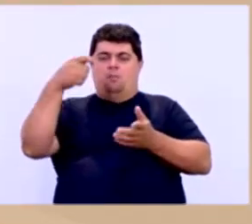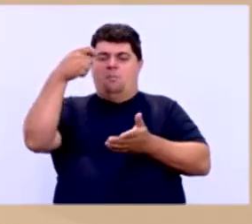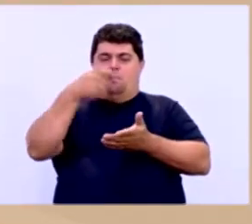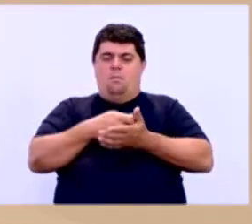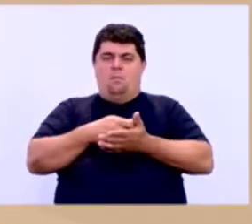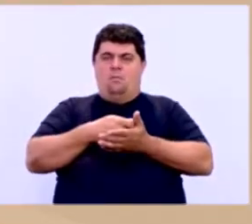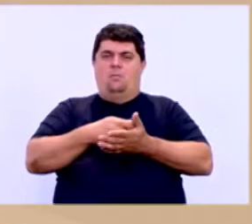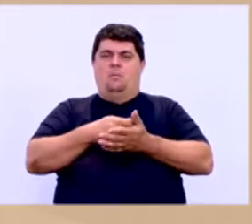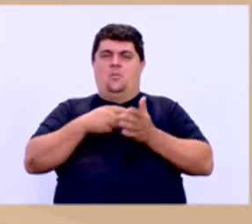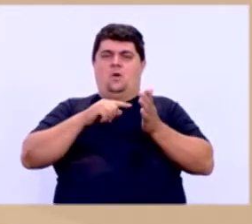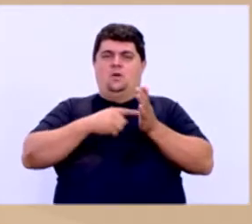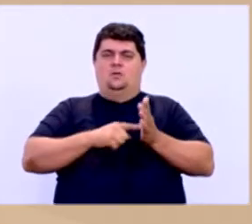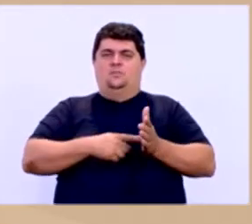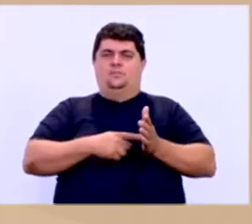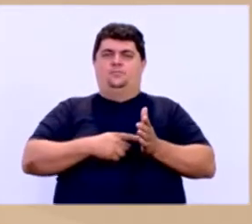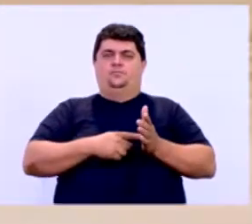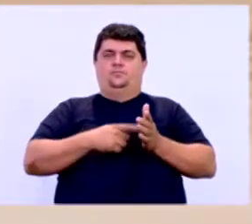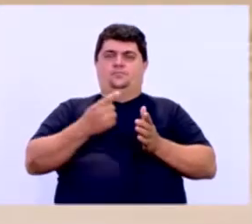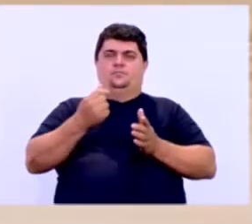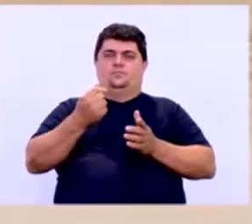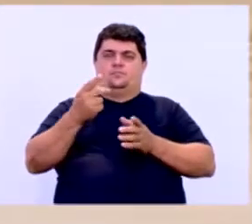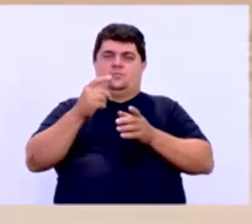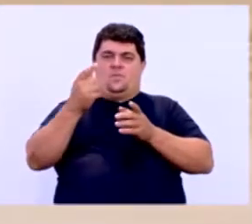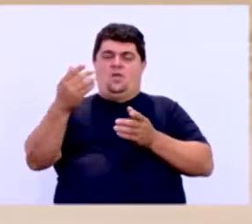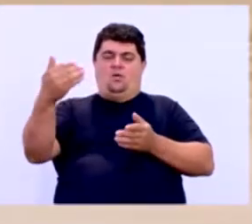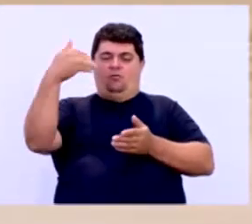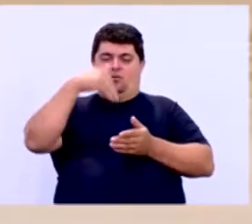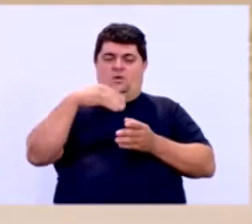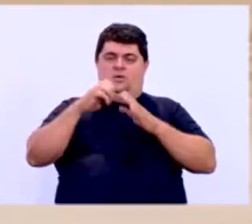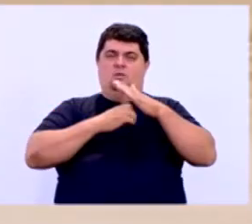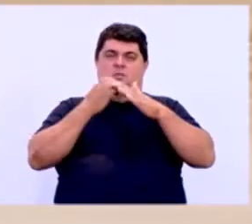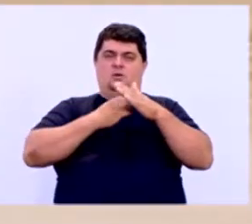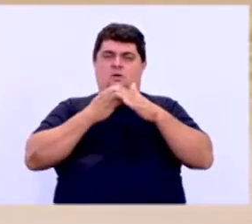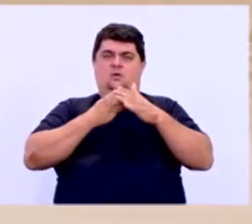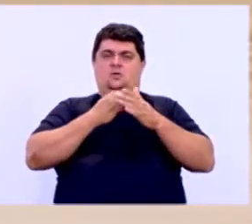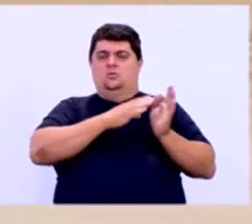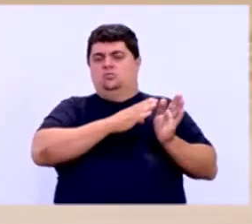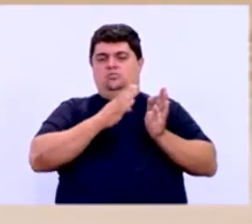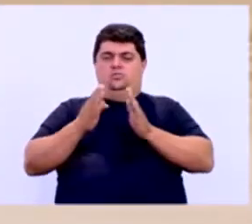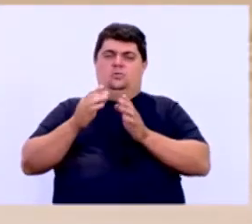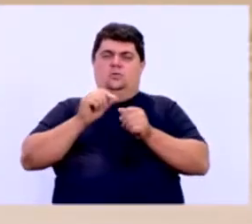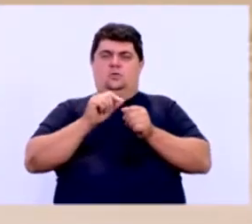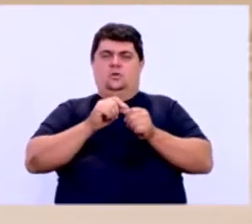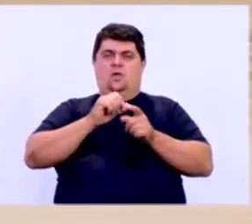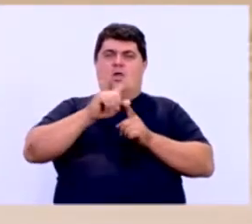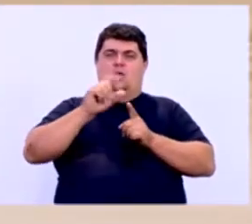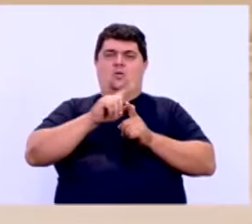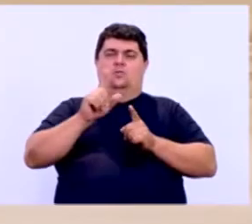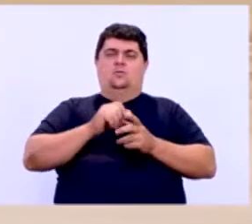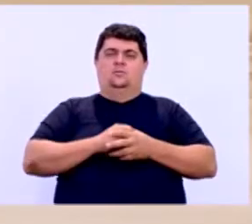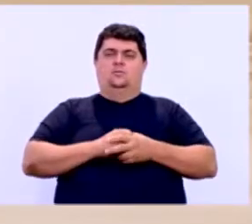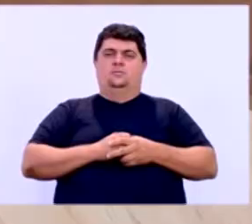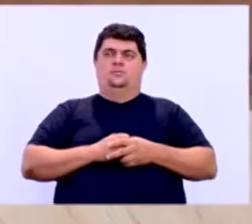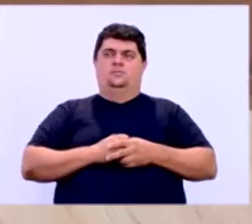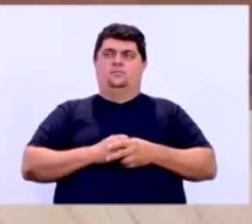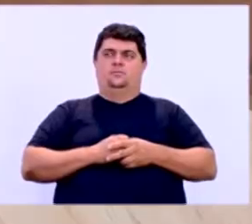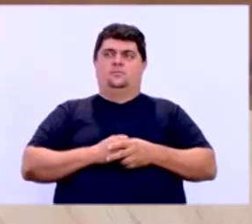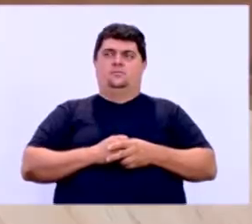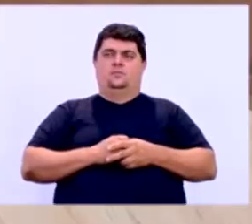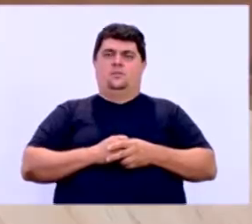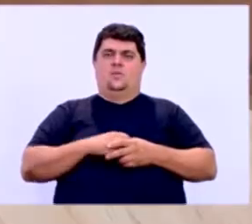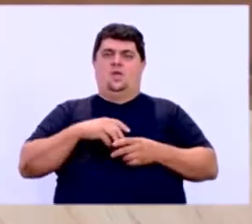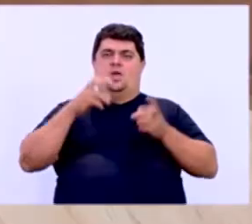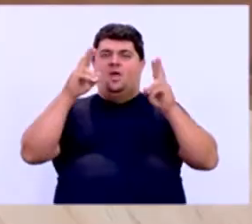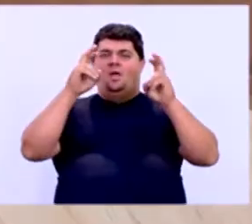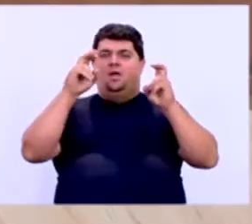o valor da máquina, esse dinheiro entra para a empresa e, em contrapartida, a empresa ela continua alugando aquela máquina. Perfeito, professor. É um assunto que dá